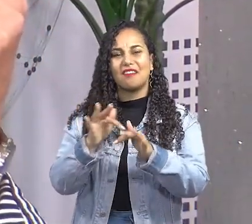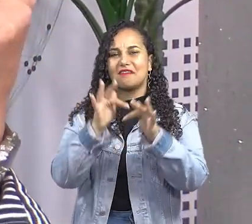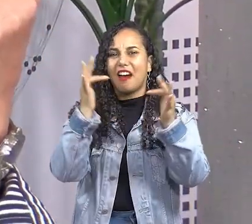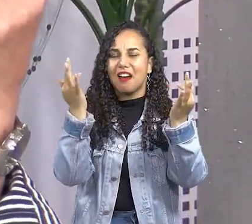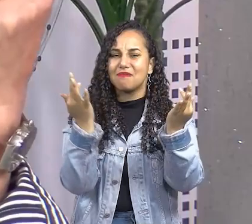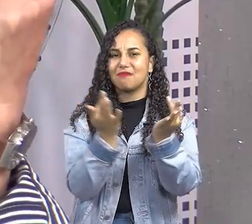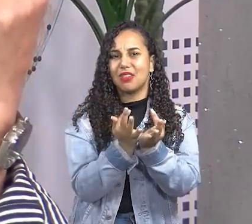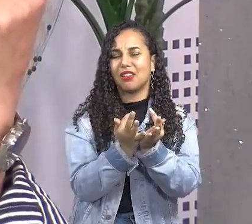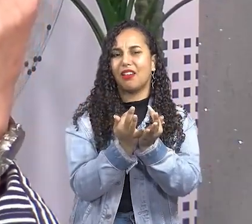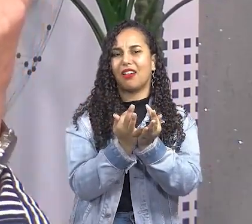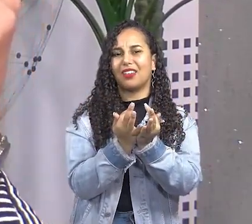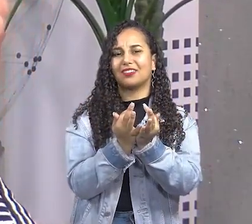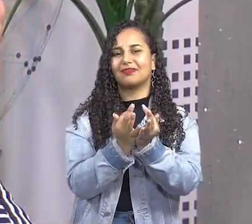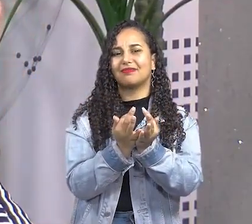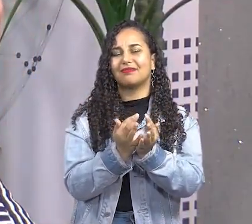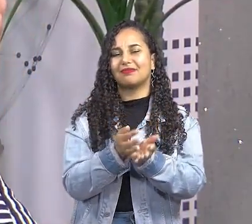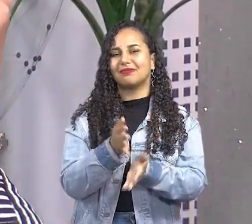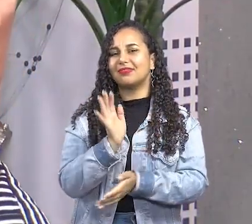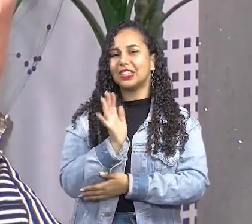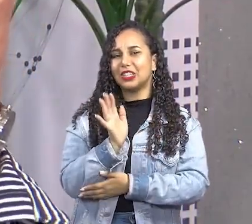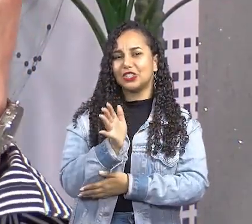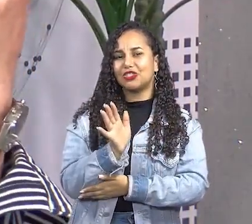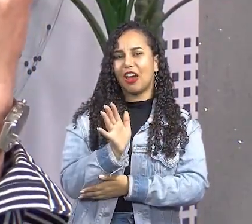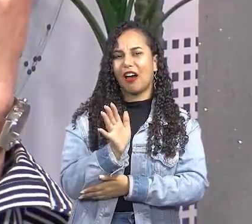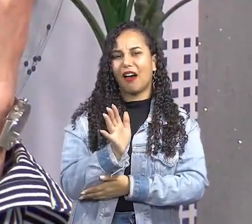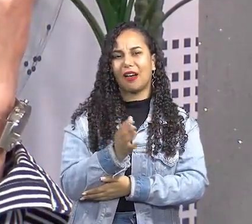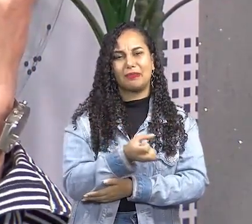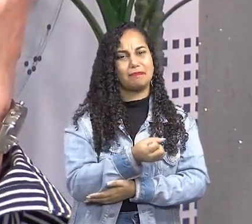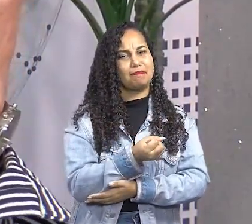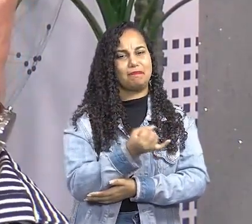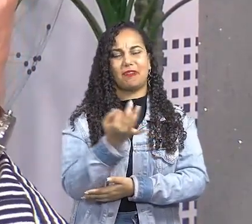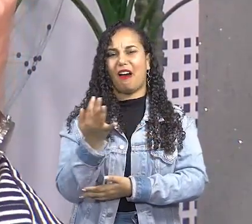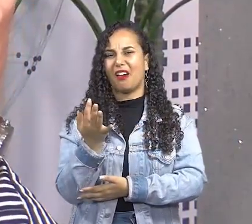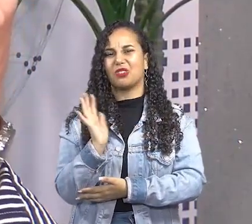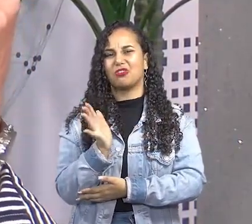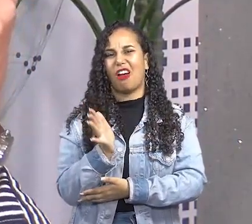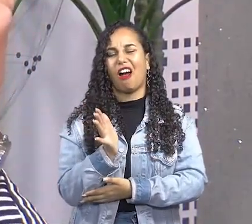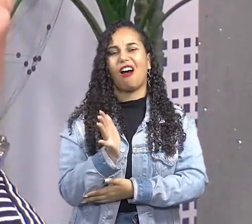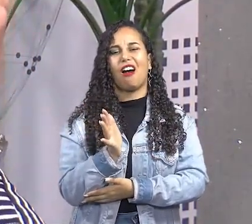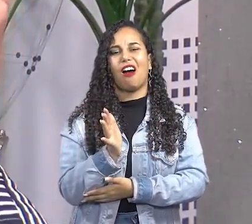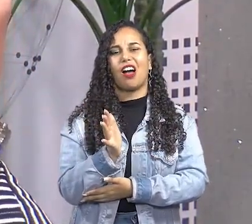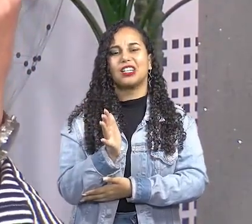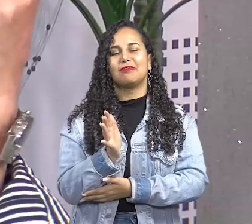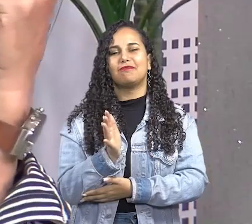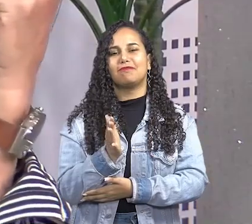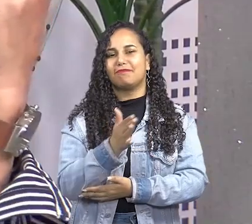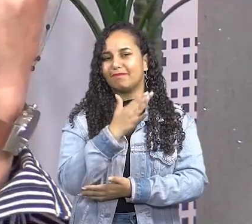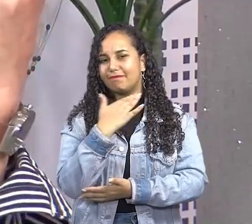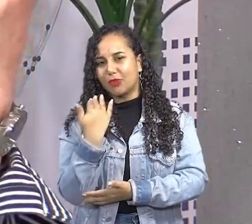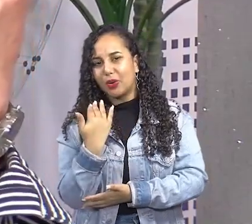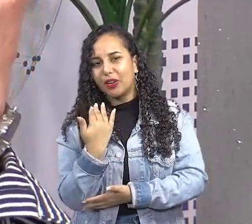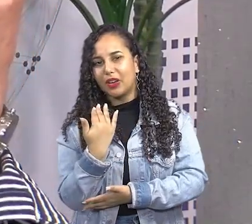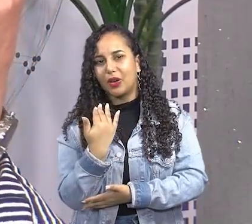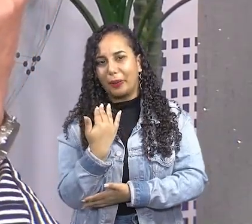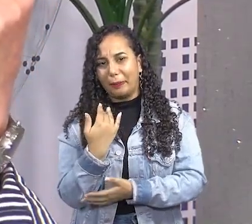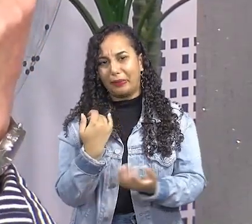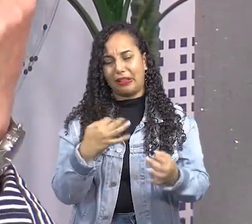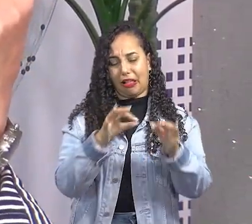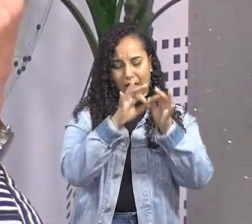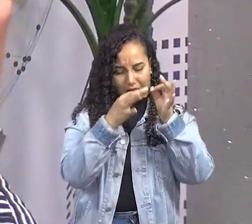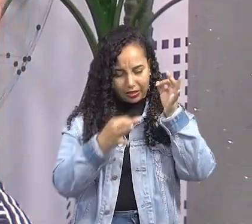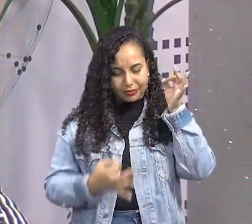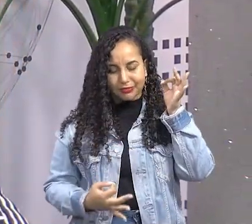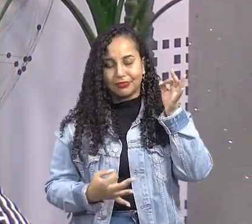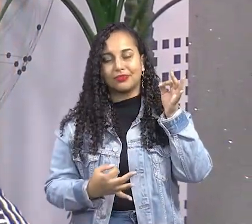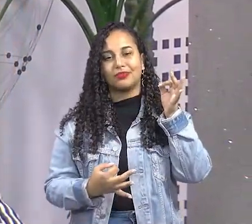famílias, famílias do passado, que já muitos deles já faleceram, e eu teria que fazer